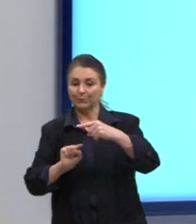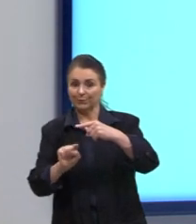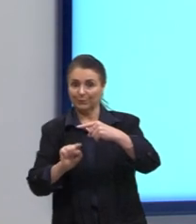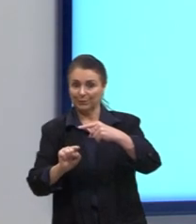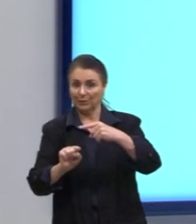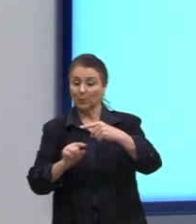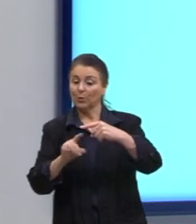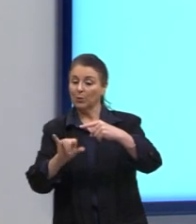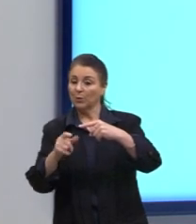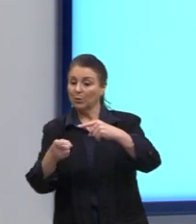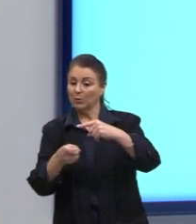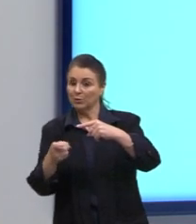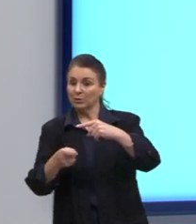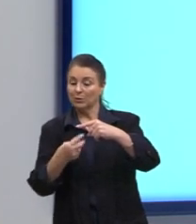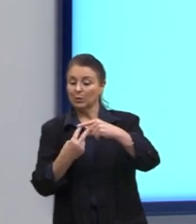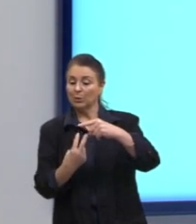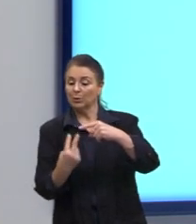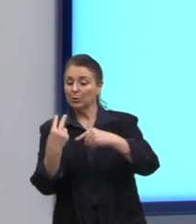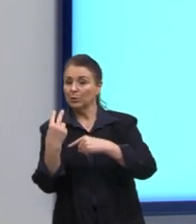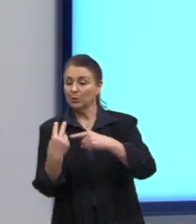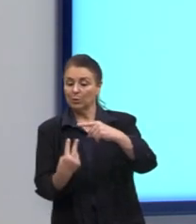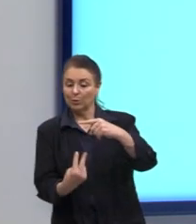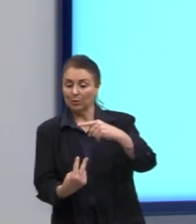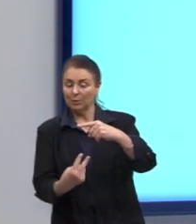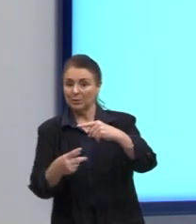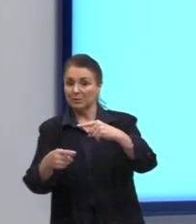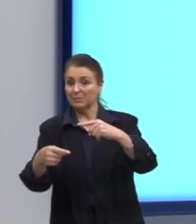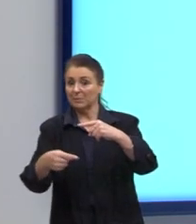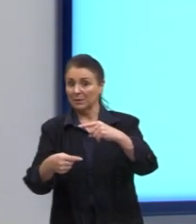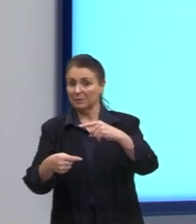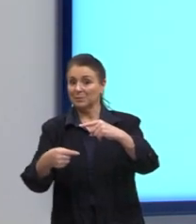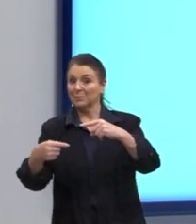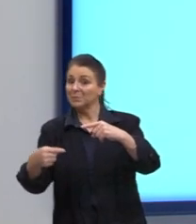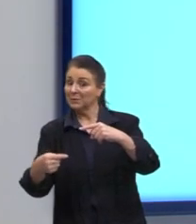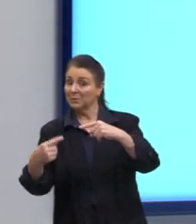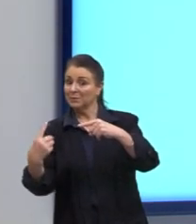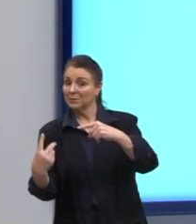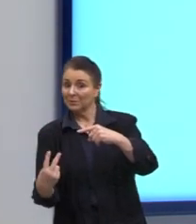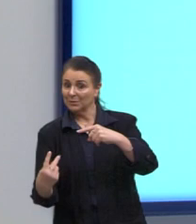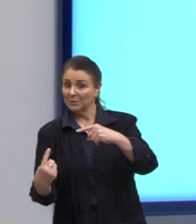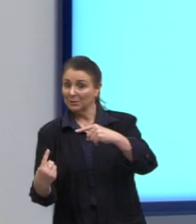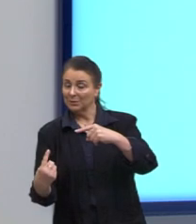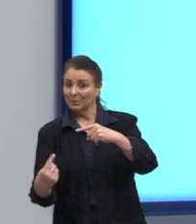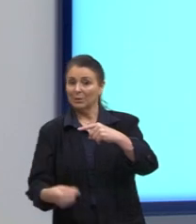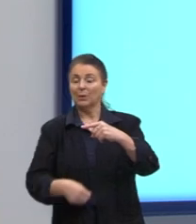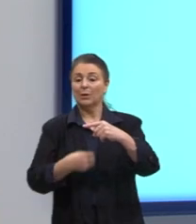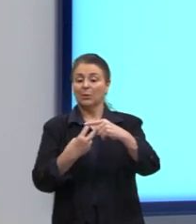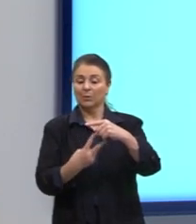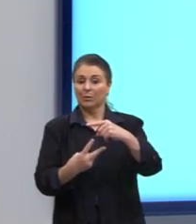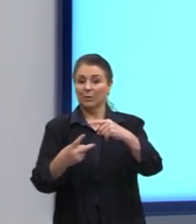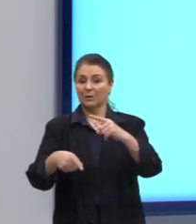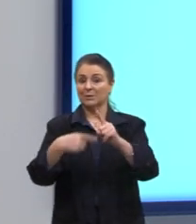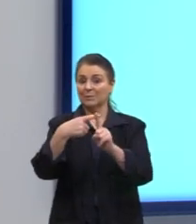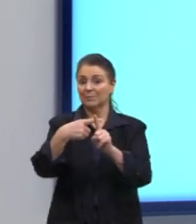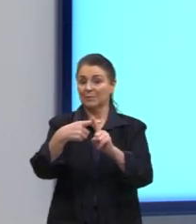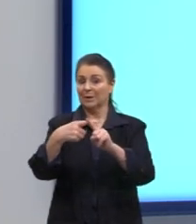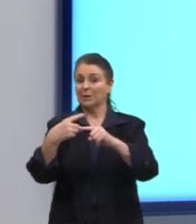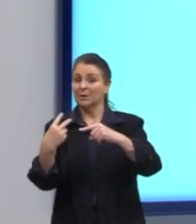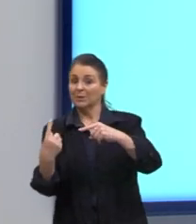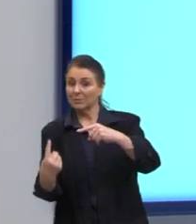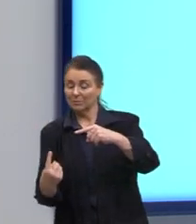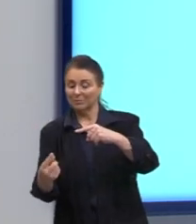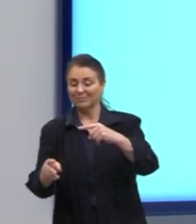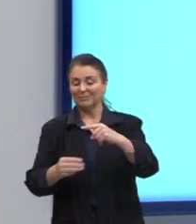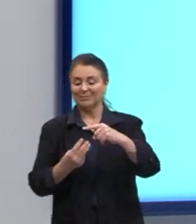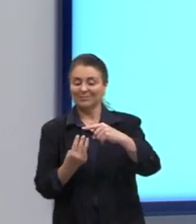do x 2 - 1 ficar então dois mais um que chega em três então